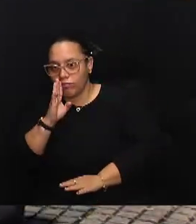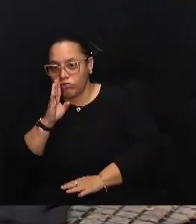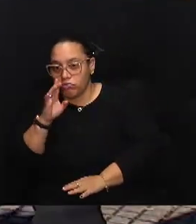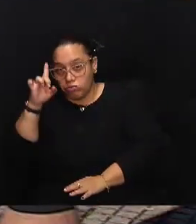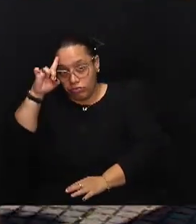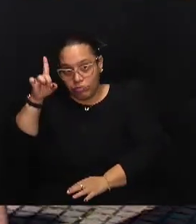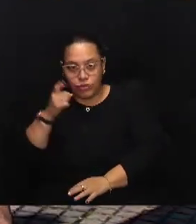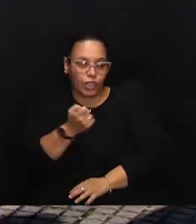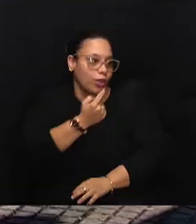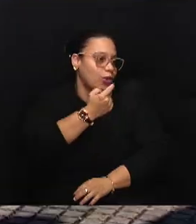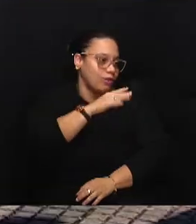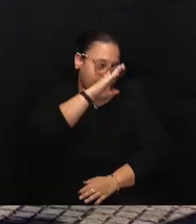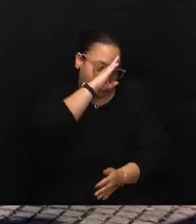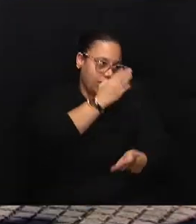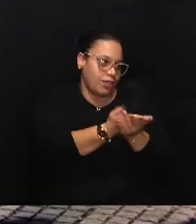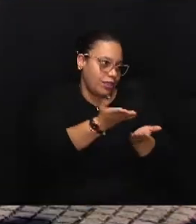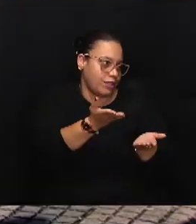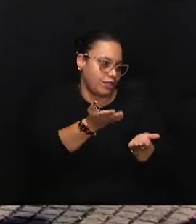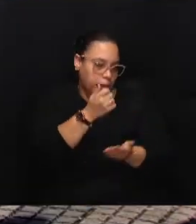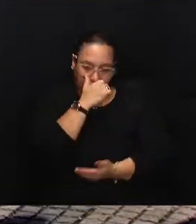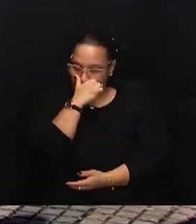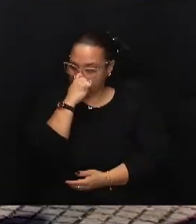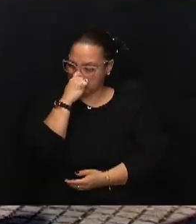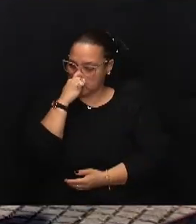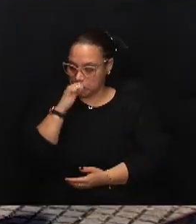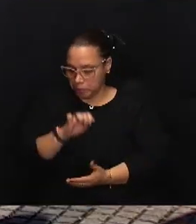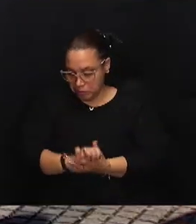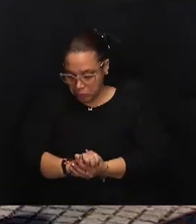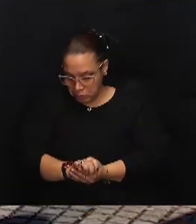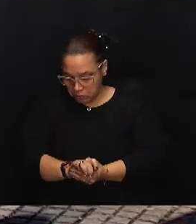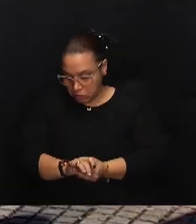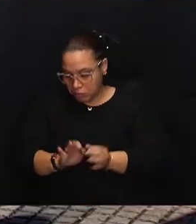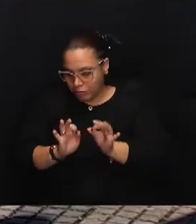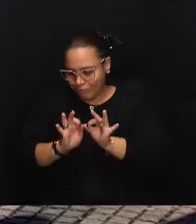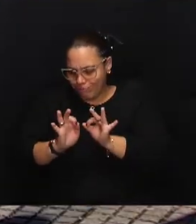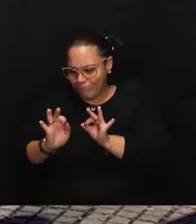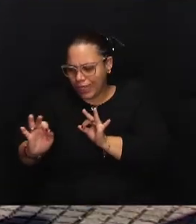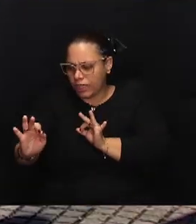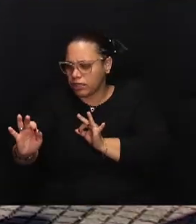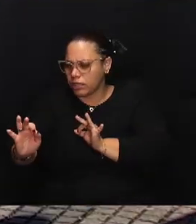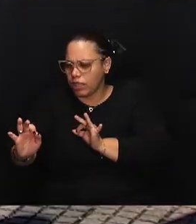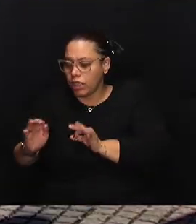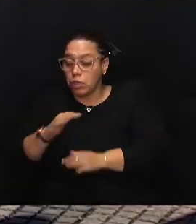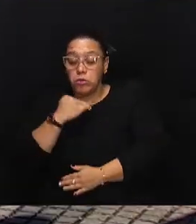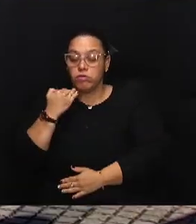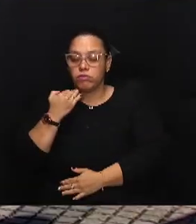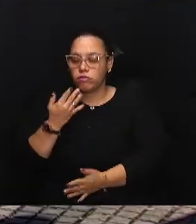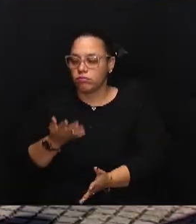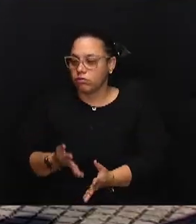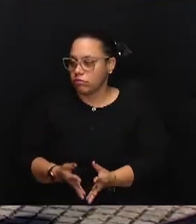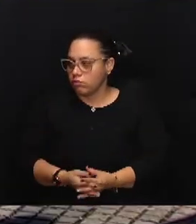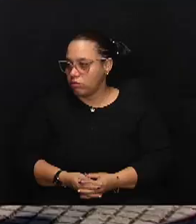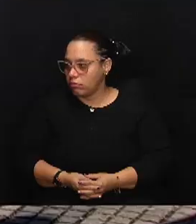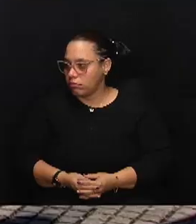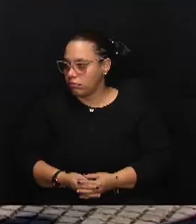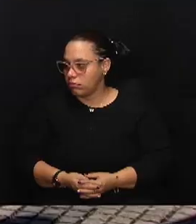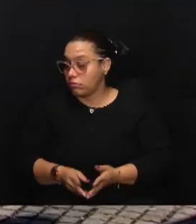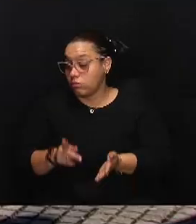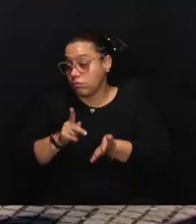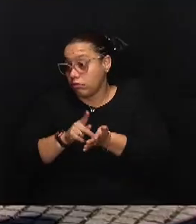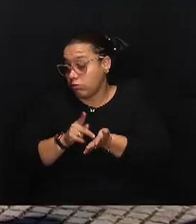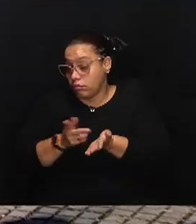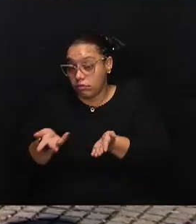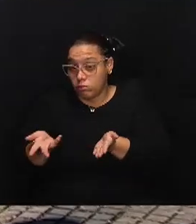também. É a única certeza, né? Pois é. E a gente se distancia tanto da morte, né? A morte, na verdade, ela é um